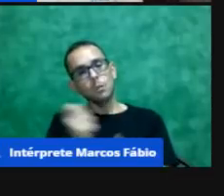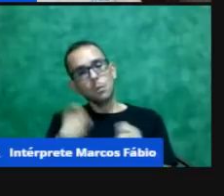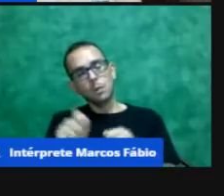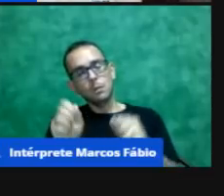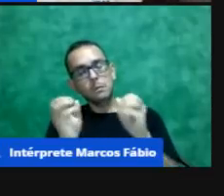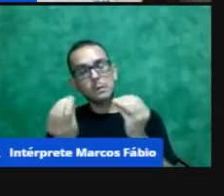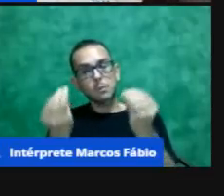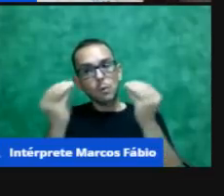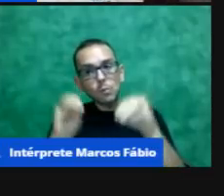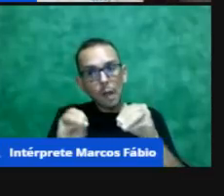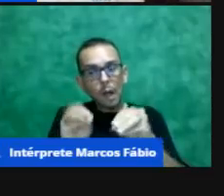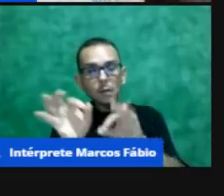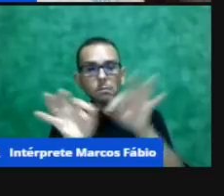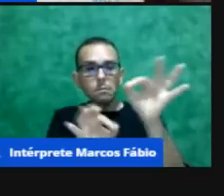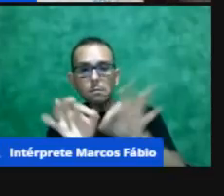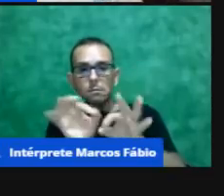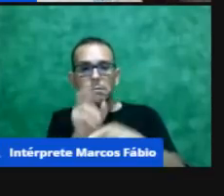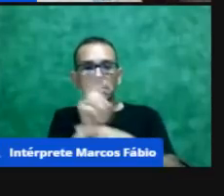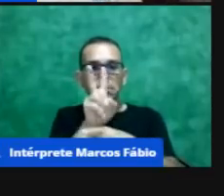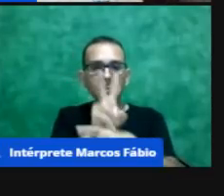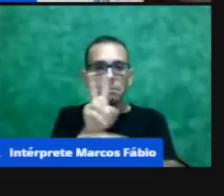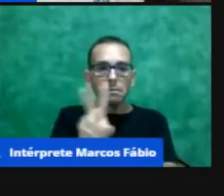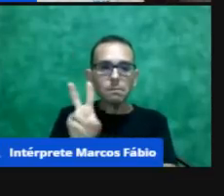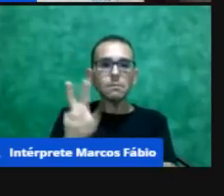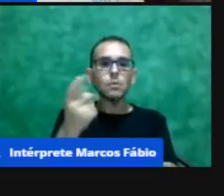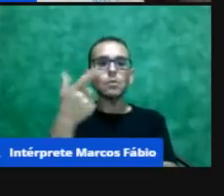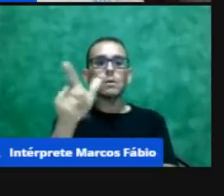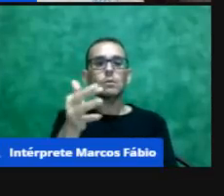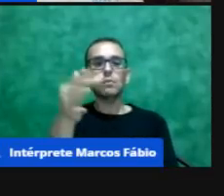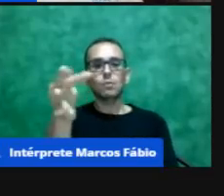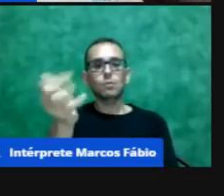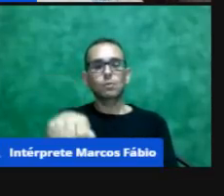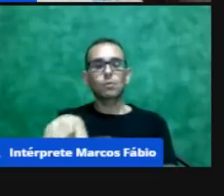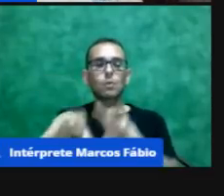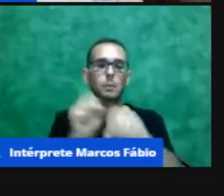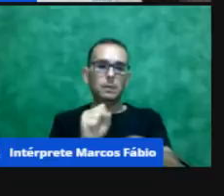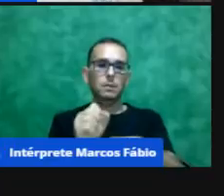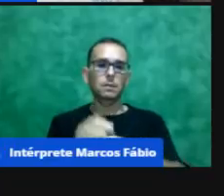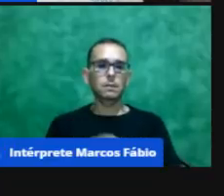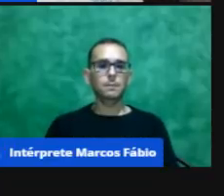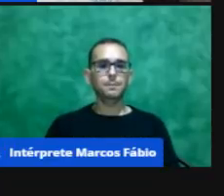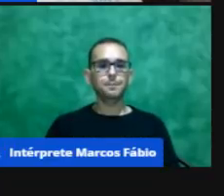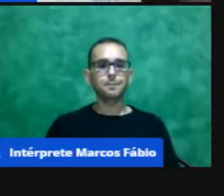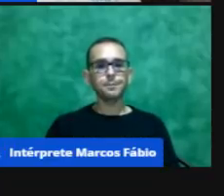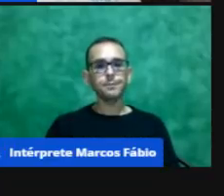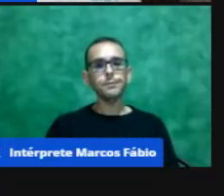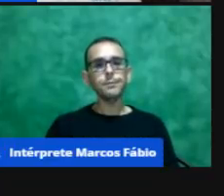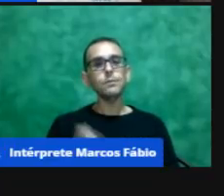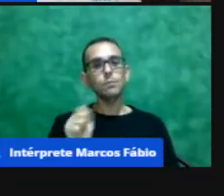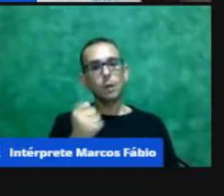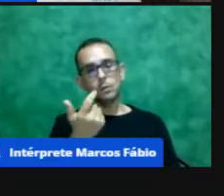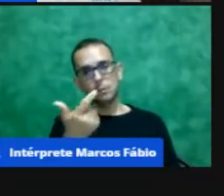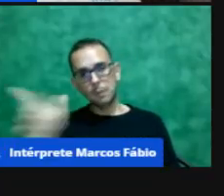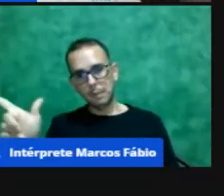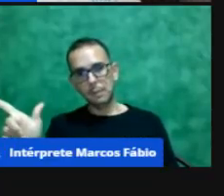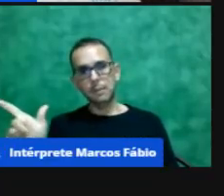procurar atender nas próximas formações. Aí, pode passar.